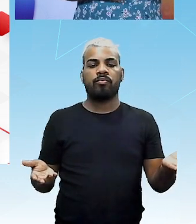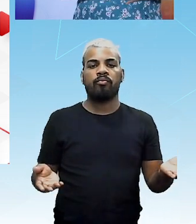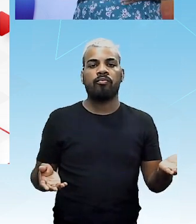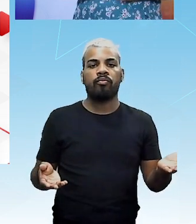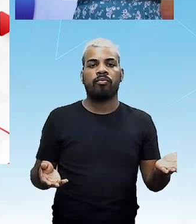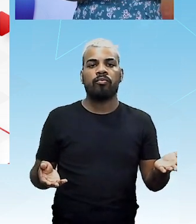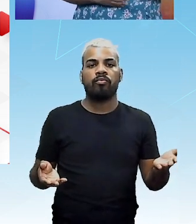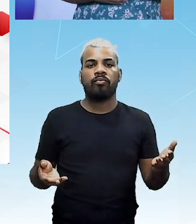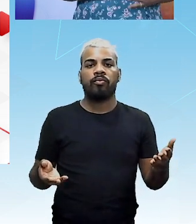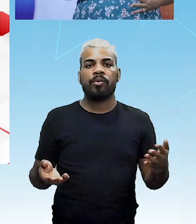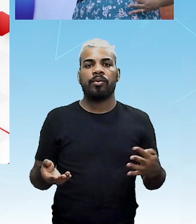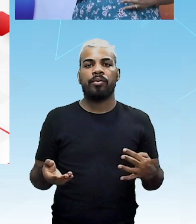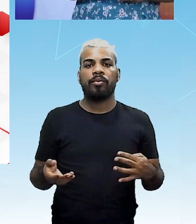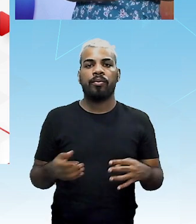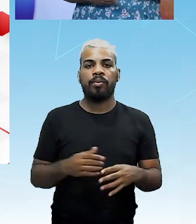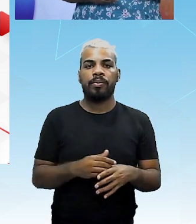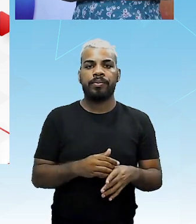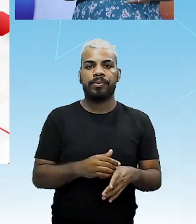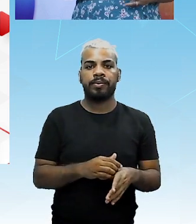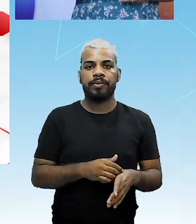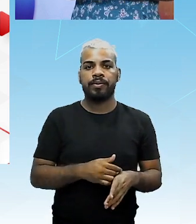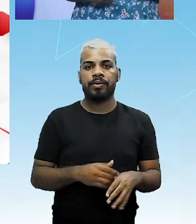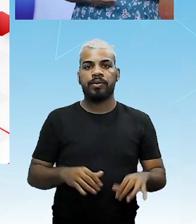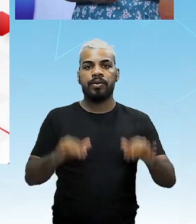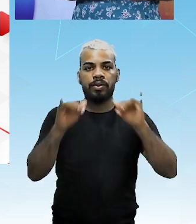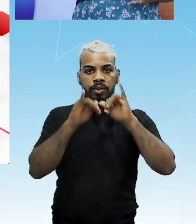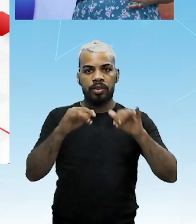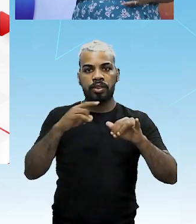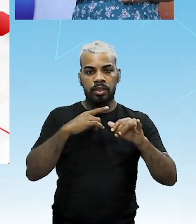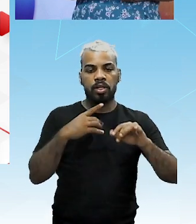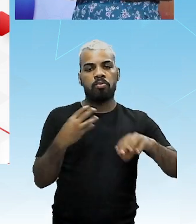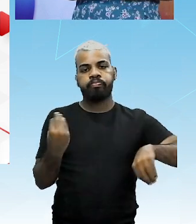tem esse misto, né, de